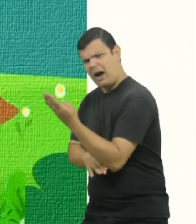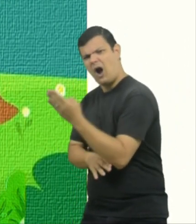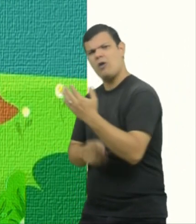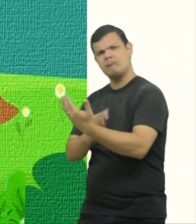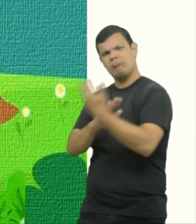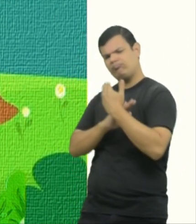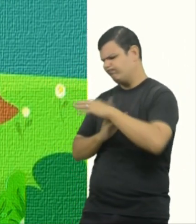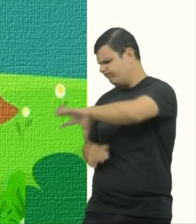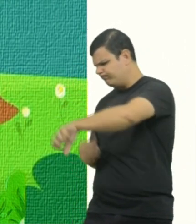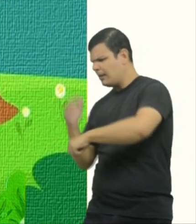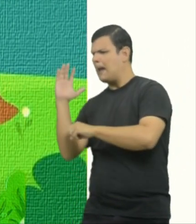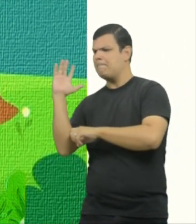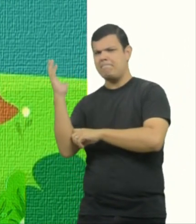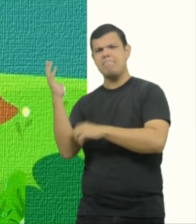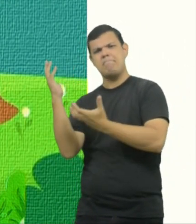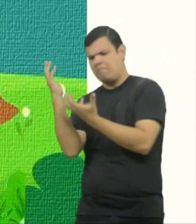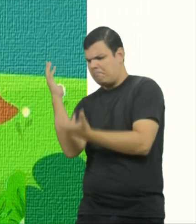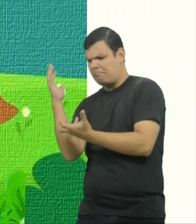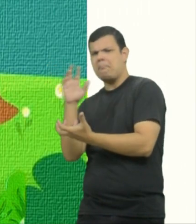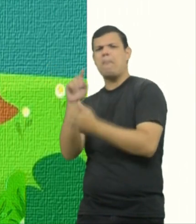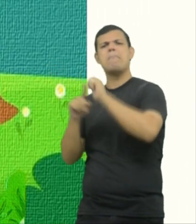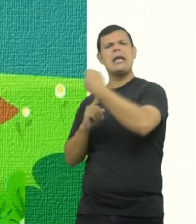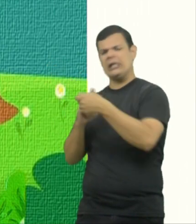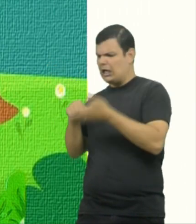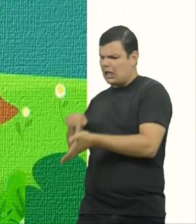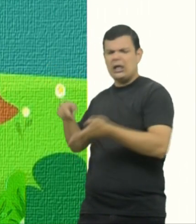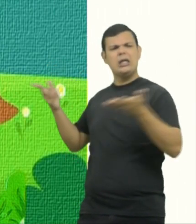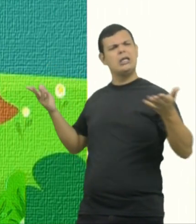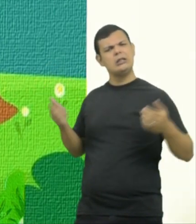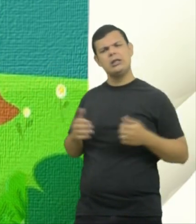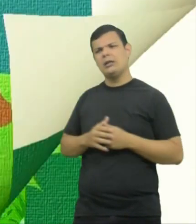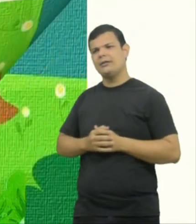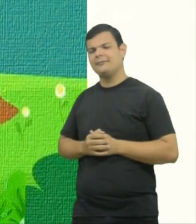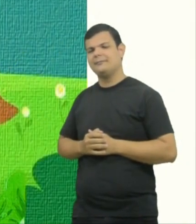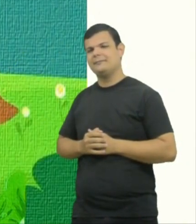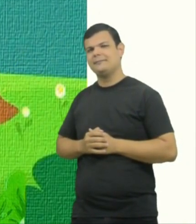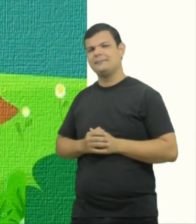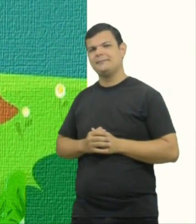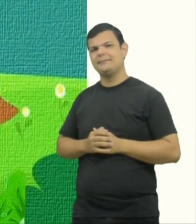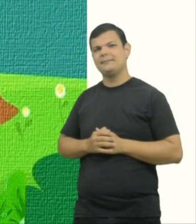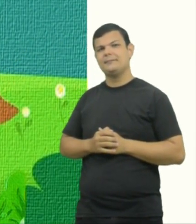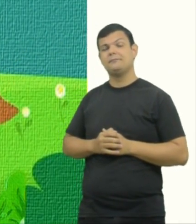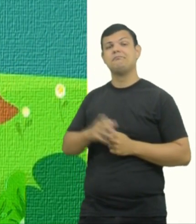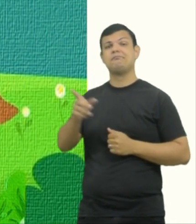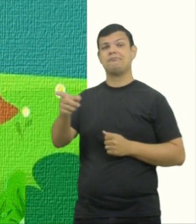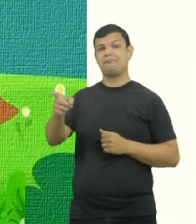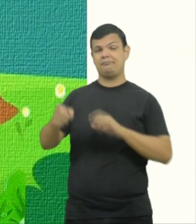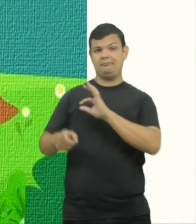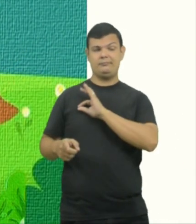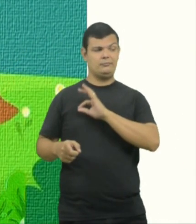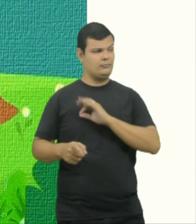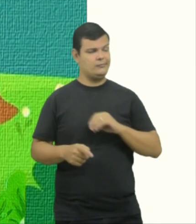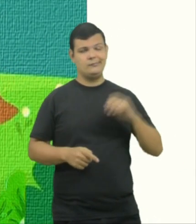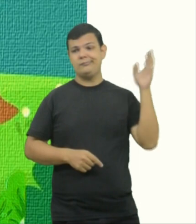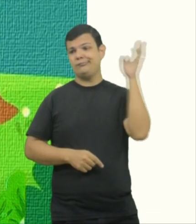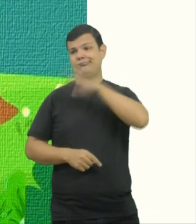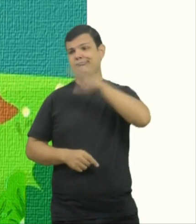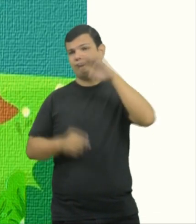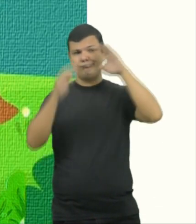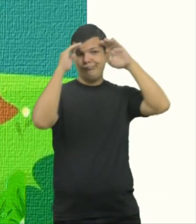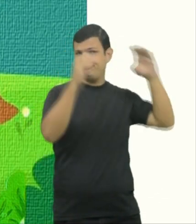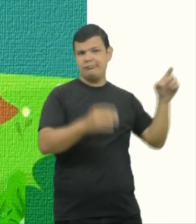macaco procurou o delegado e lhe disse: "Ô, seu delegado, venha mandar o lenhador ir comigo até